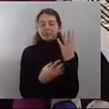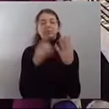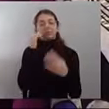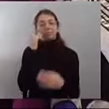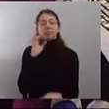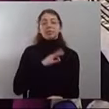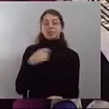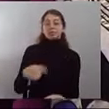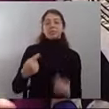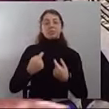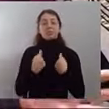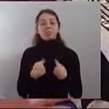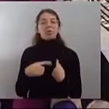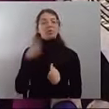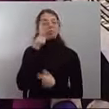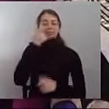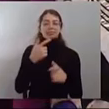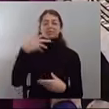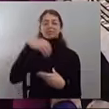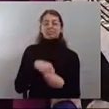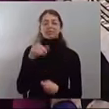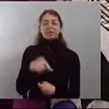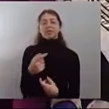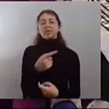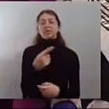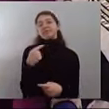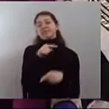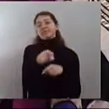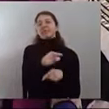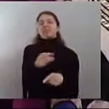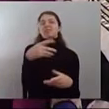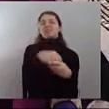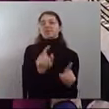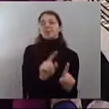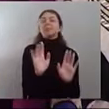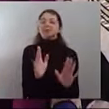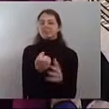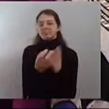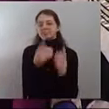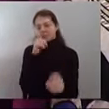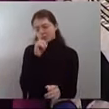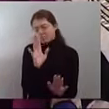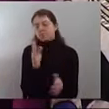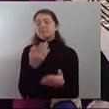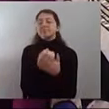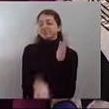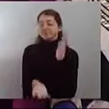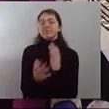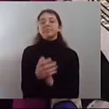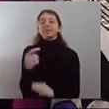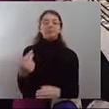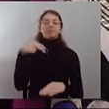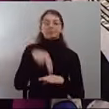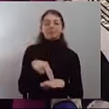proteção civil quando esteve no terreno, acusando os outros de não estar no processo, o que nem sequer é verdade, etc. Sr. Presidente esteve, tinha de estar, fez bem em